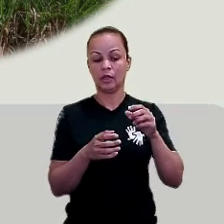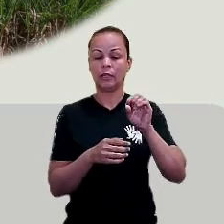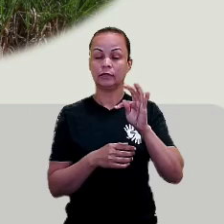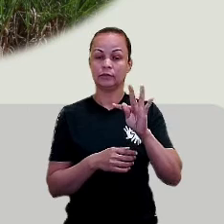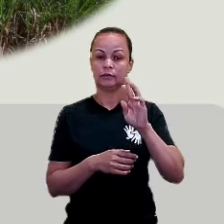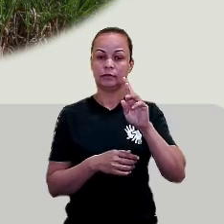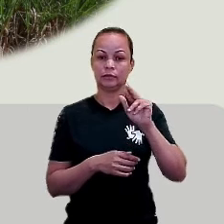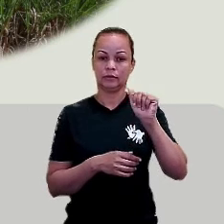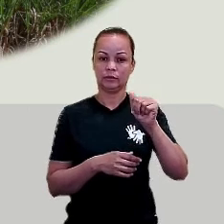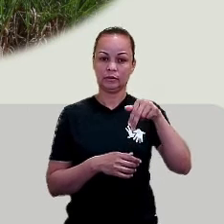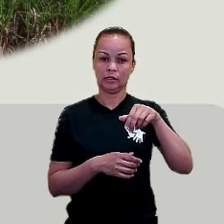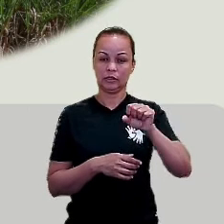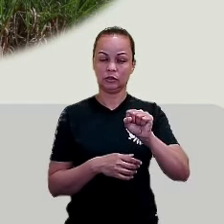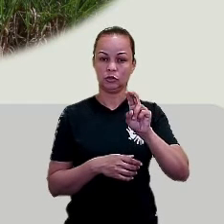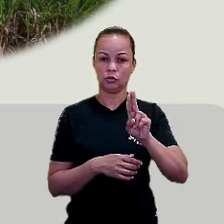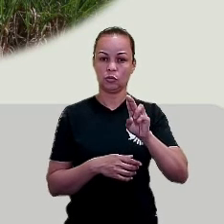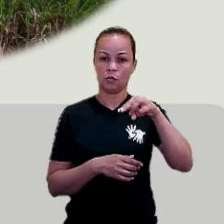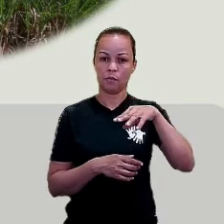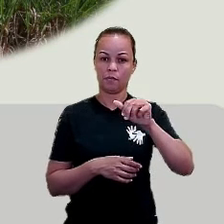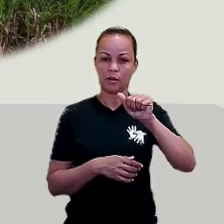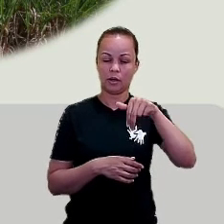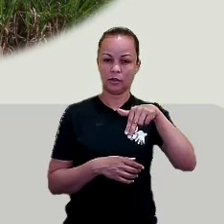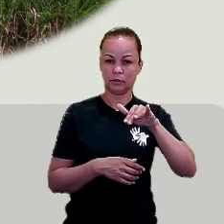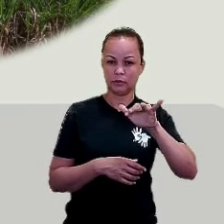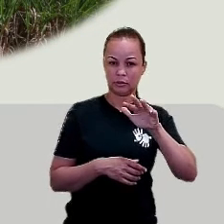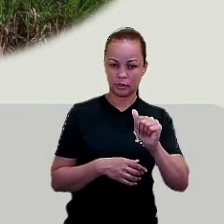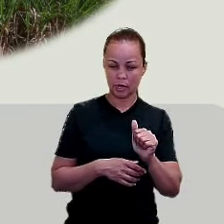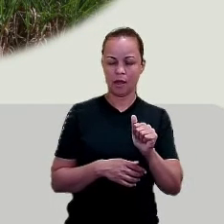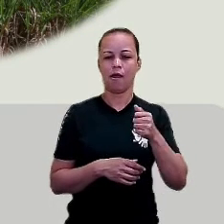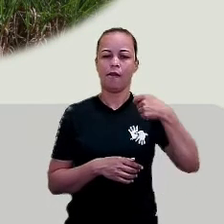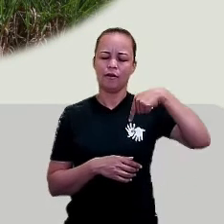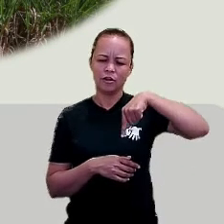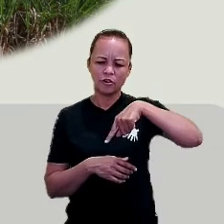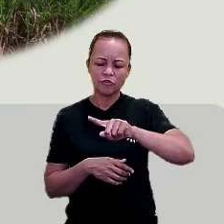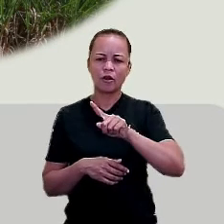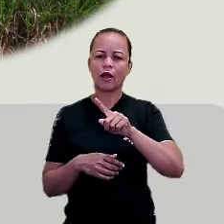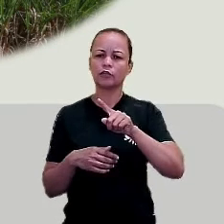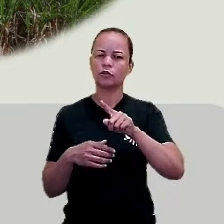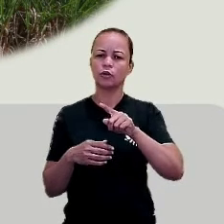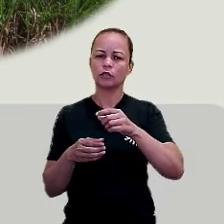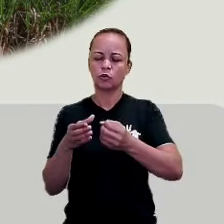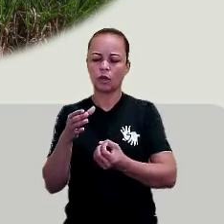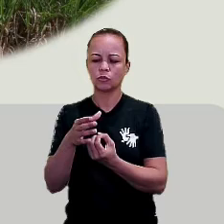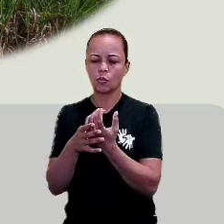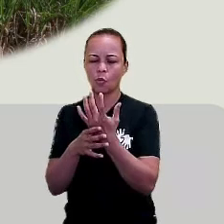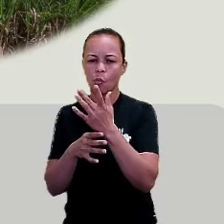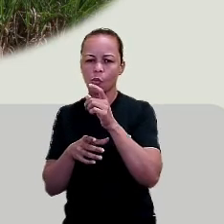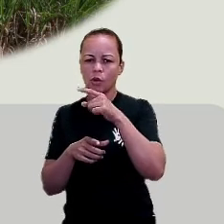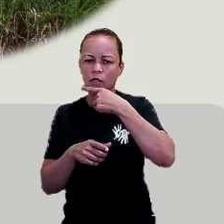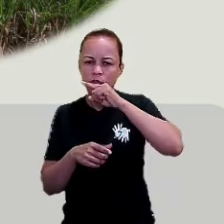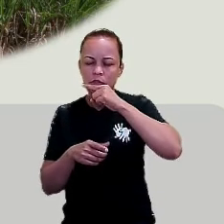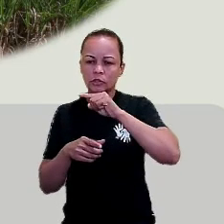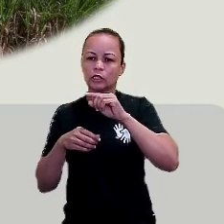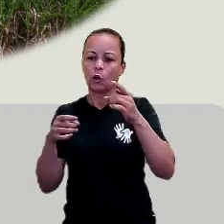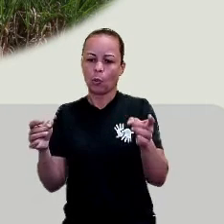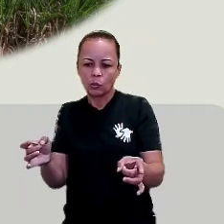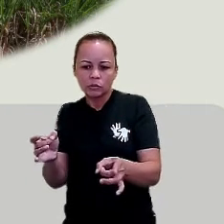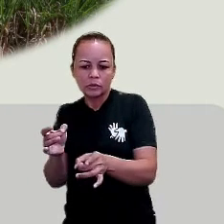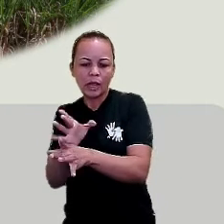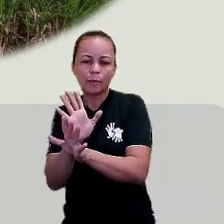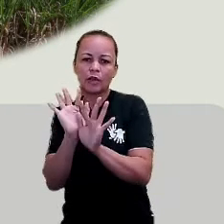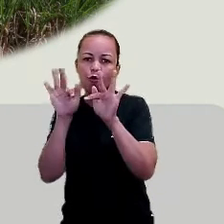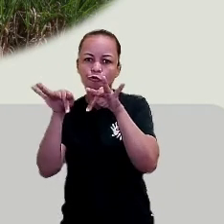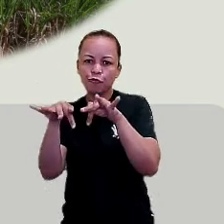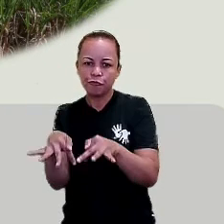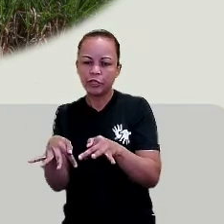lá, ele vai ficar naquele local durante o ato da colheita e só retornará para sua casa após o fim. Ele